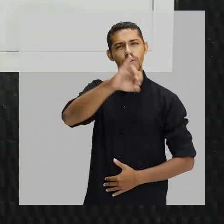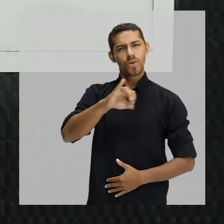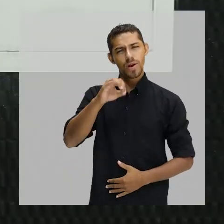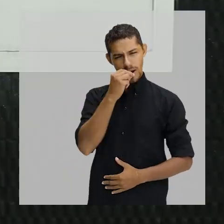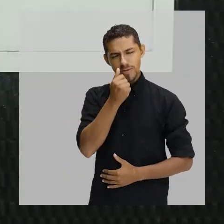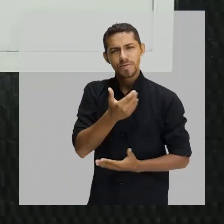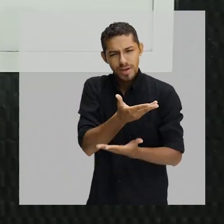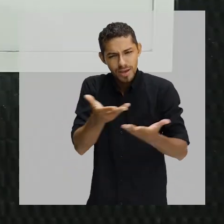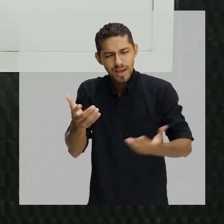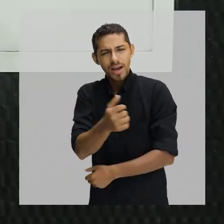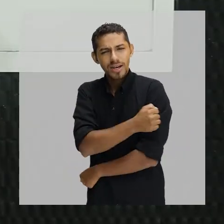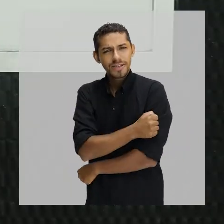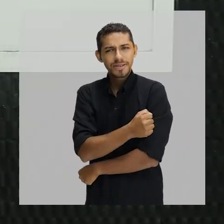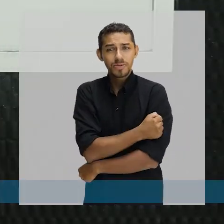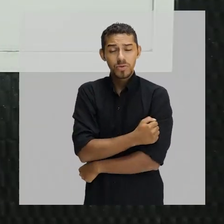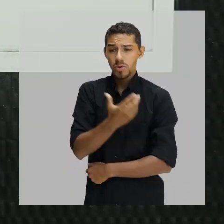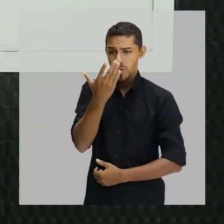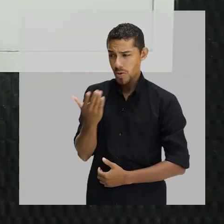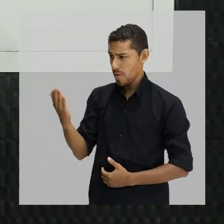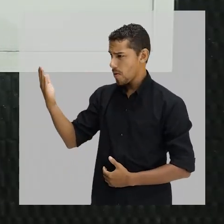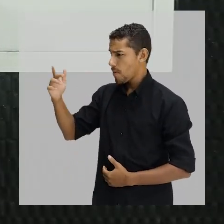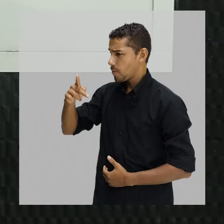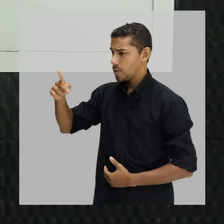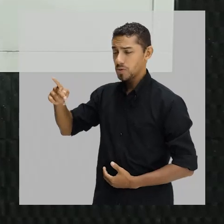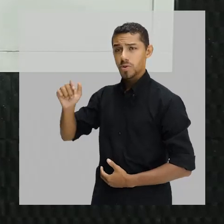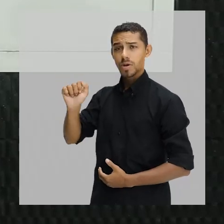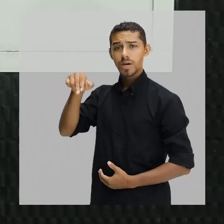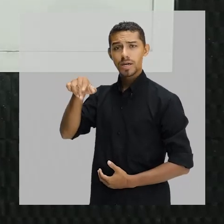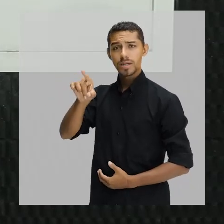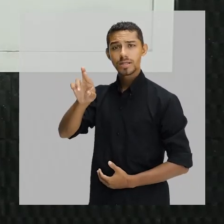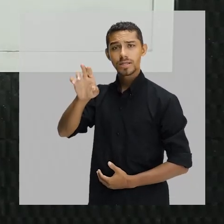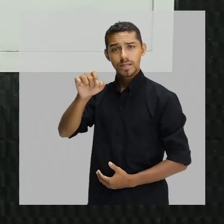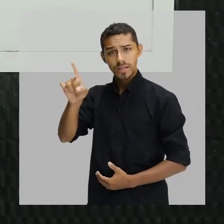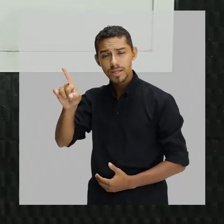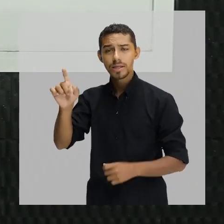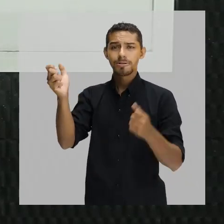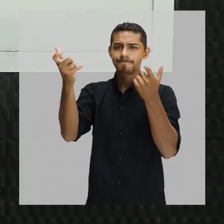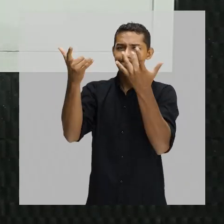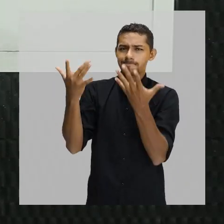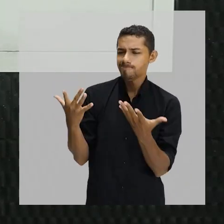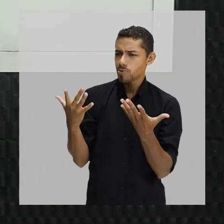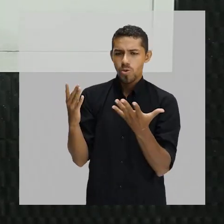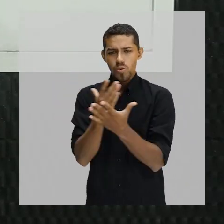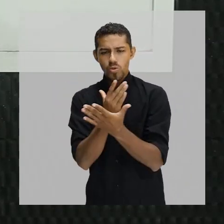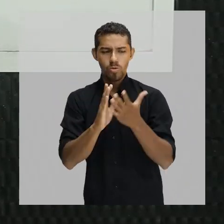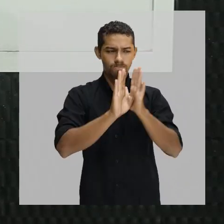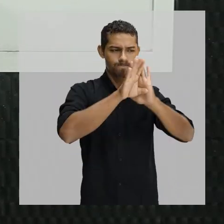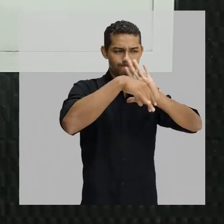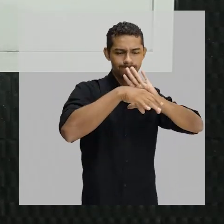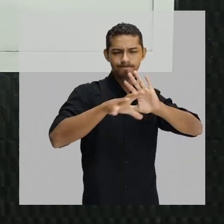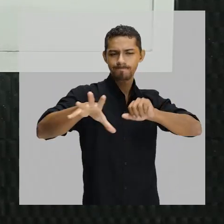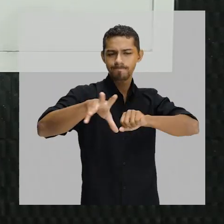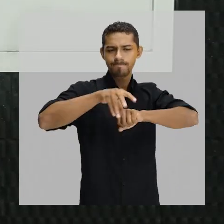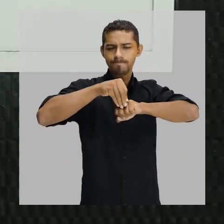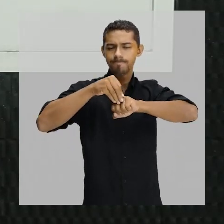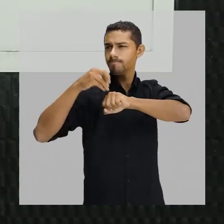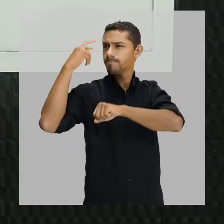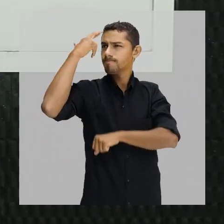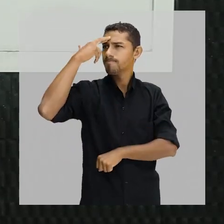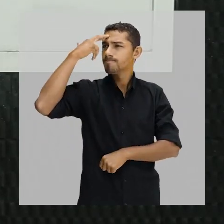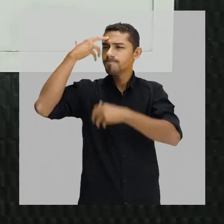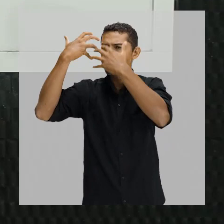Fala, meus queridos alunos, mais uma vez aqui, professor André Luiz, trazendo para vocês alguns conceitos na área de filosofia, alguns conhecimentos, algumas